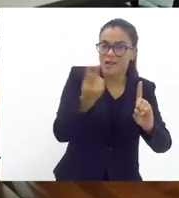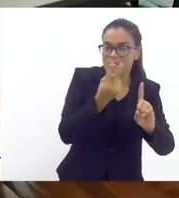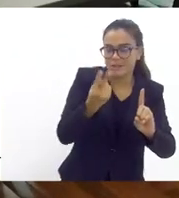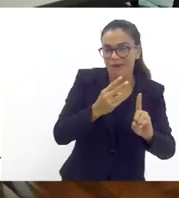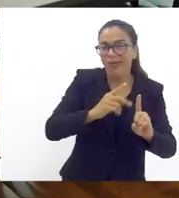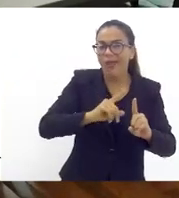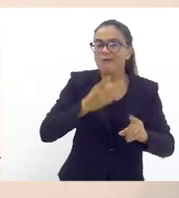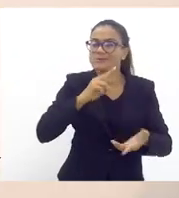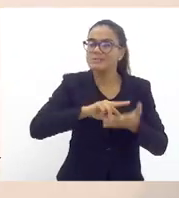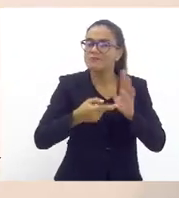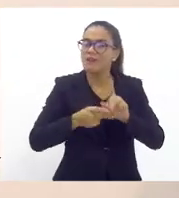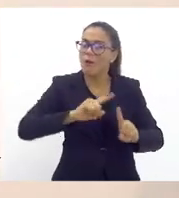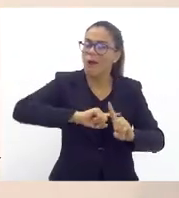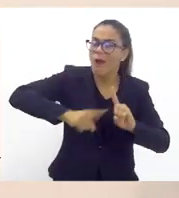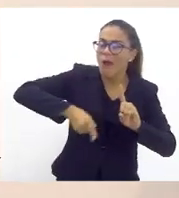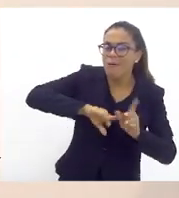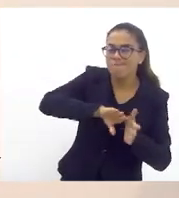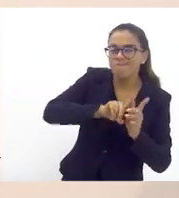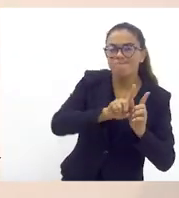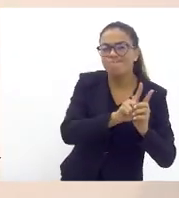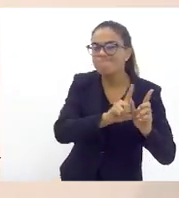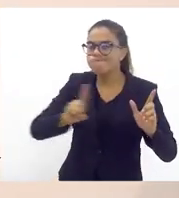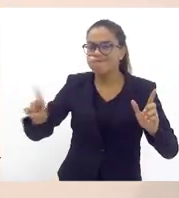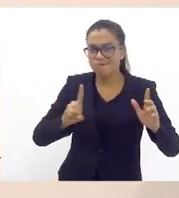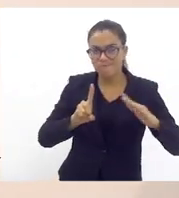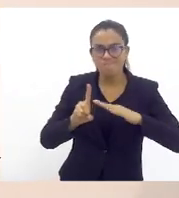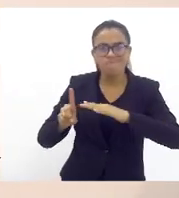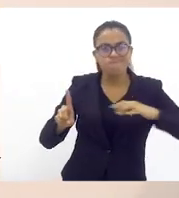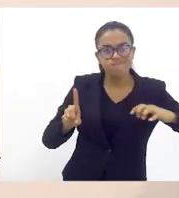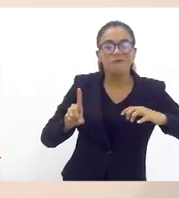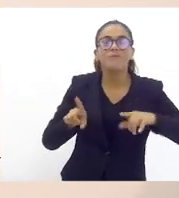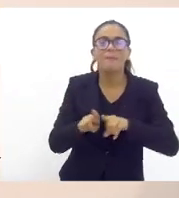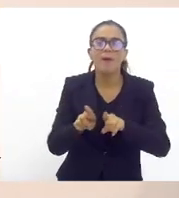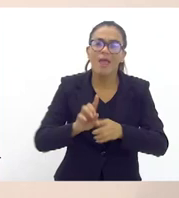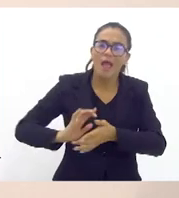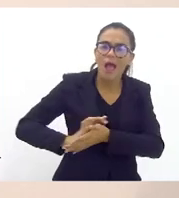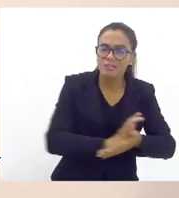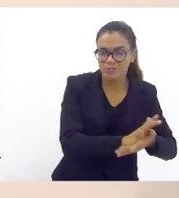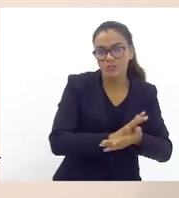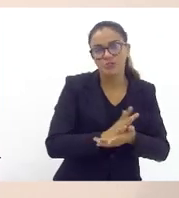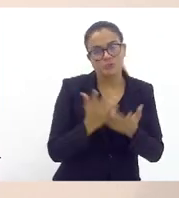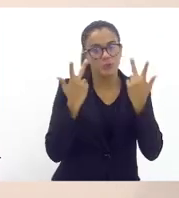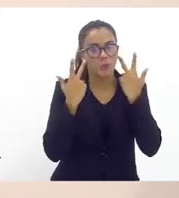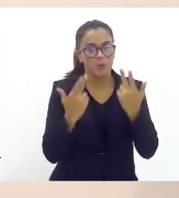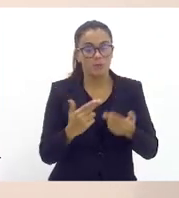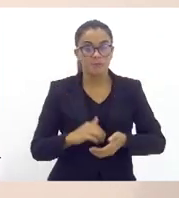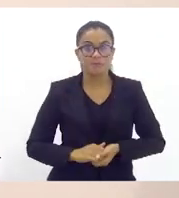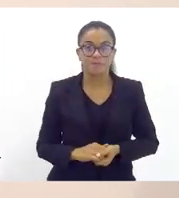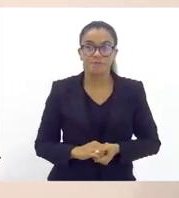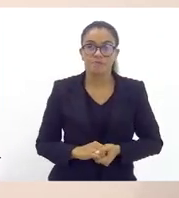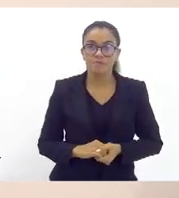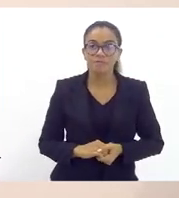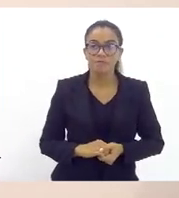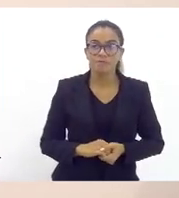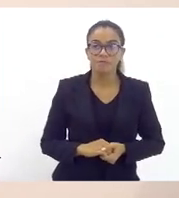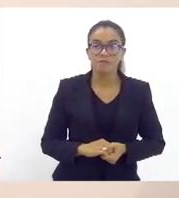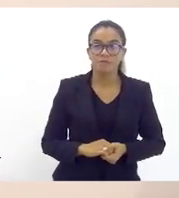de oportunidade. É uma das formas estruturais de transfobia e de racismo muito comuns, né?